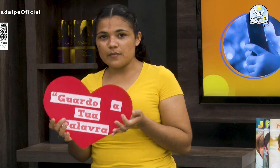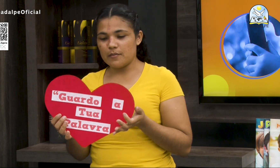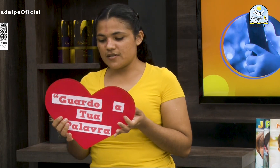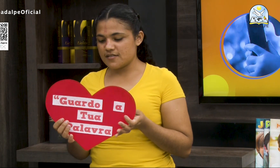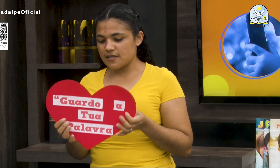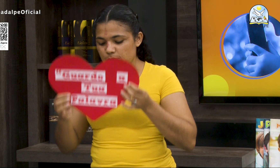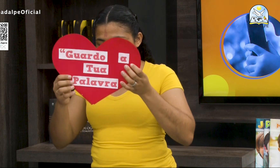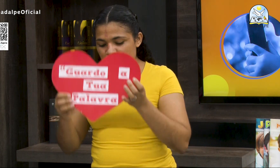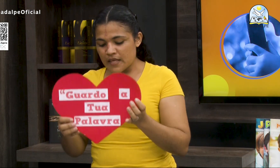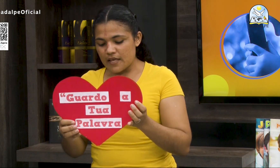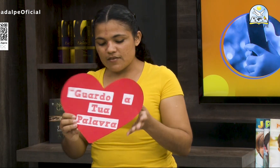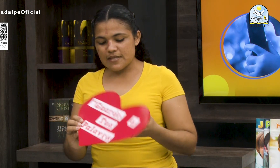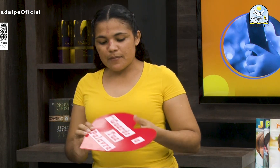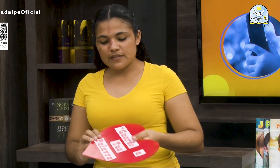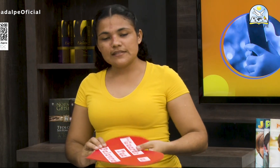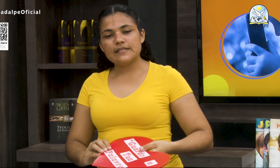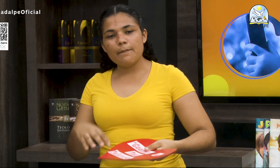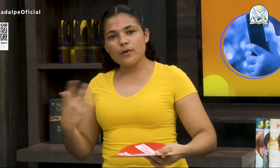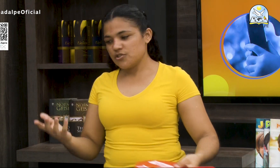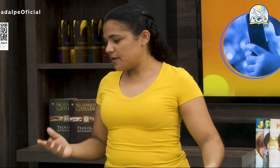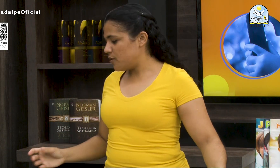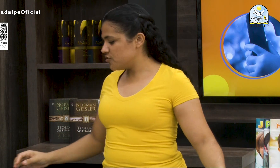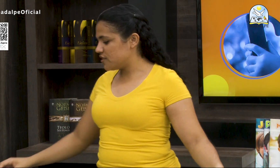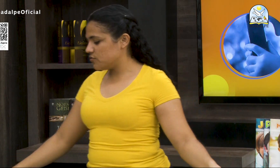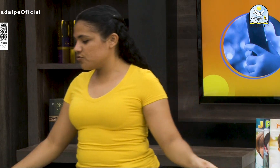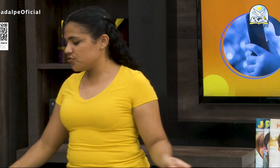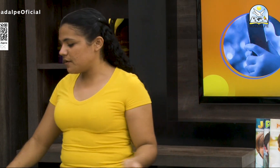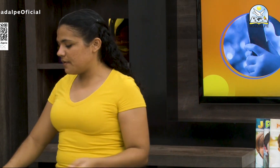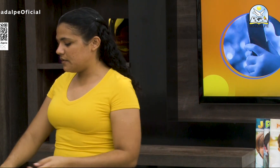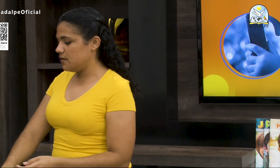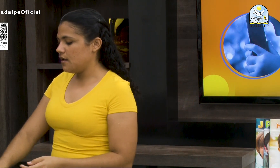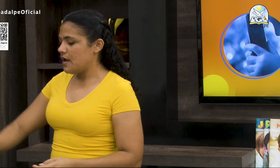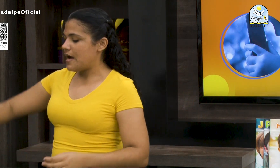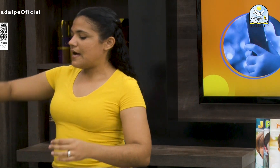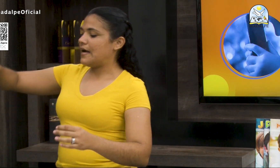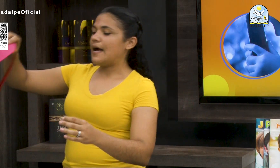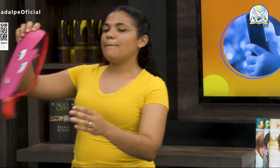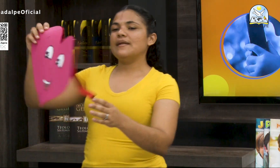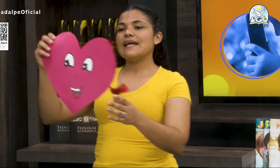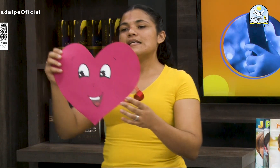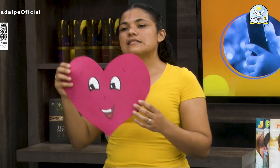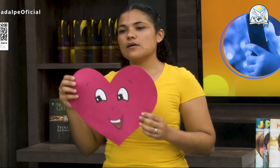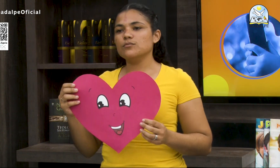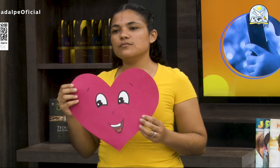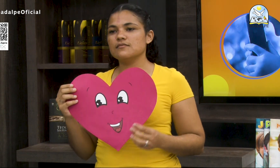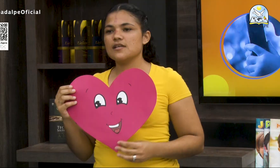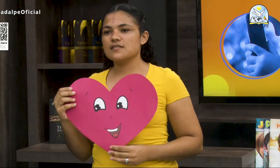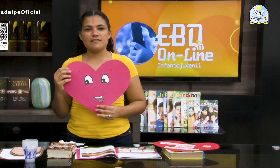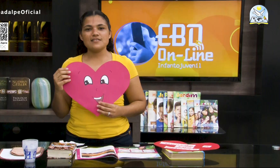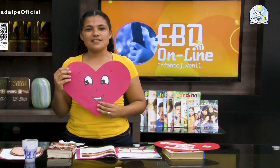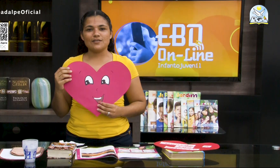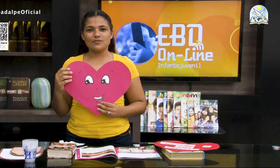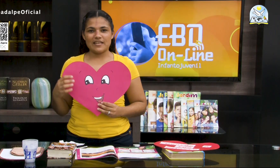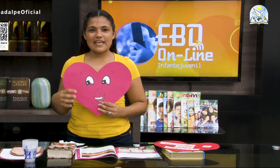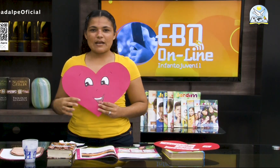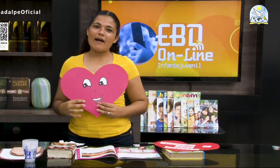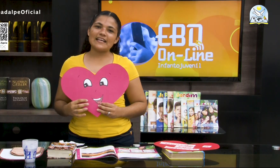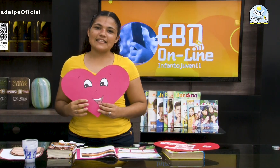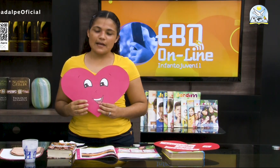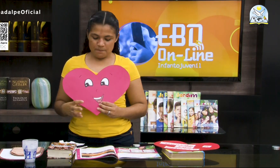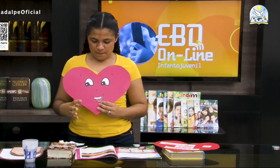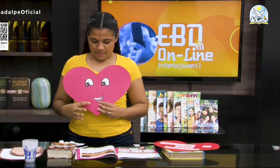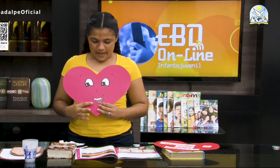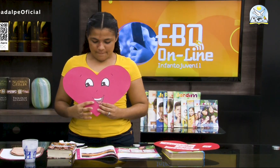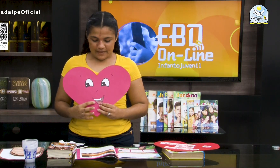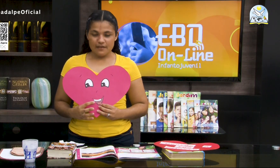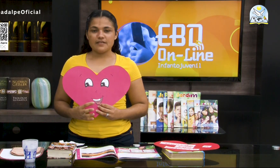versículo, memorizando, e você pode depois estar mostrando justamente a aplicação desse versículo, né? Que é